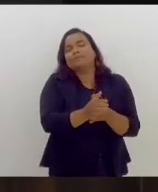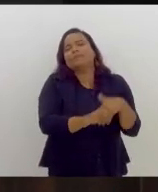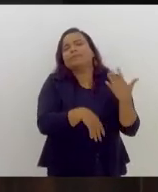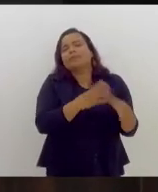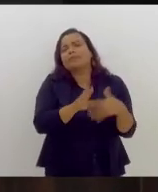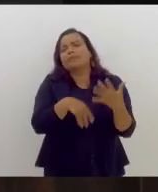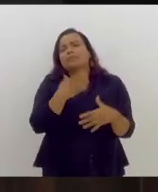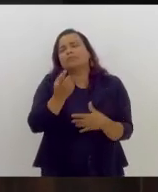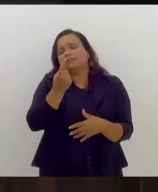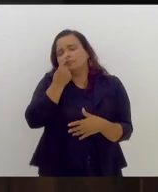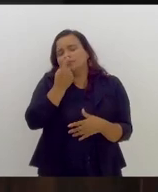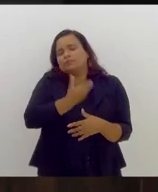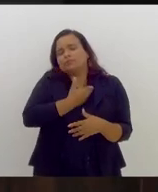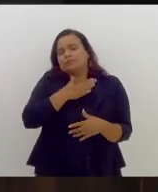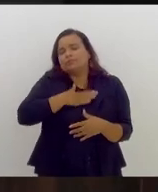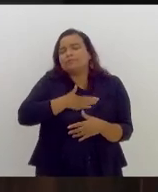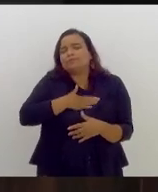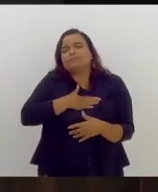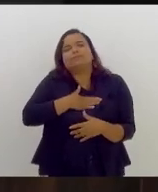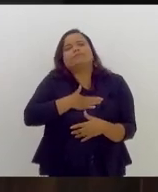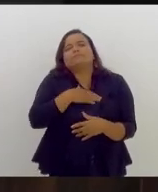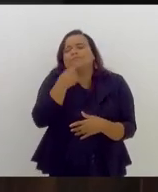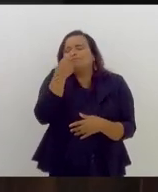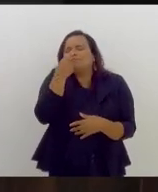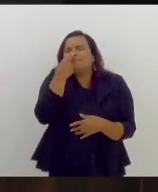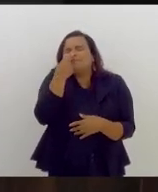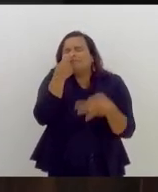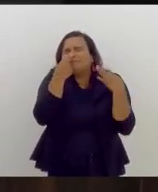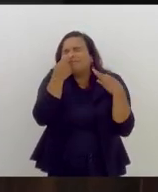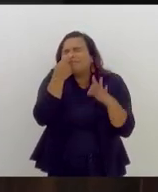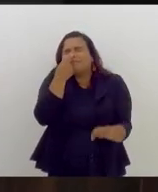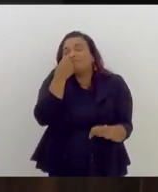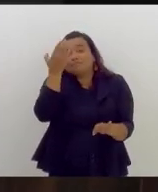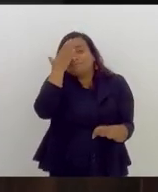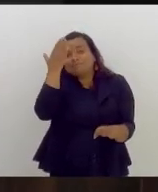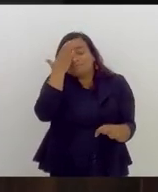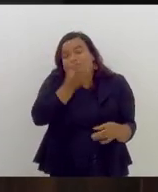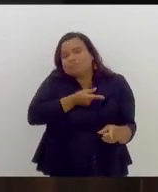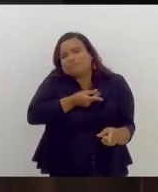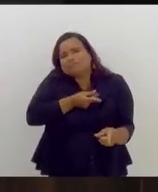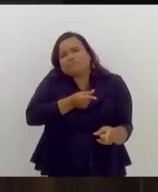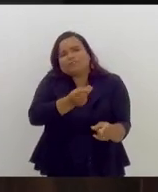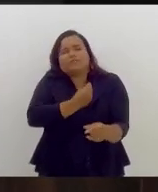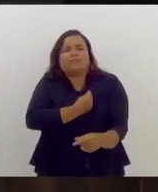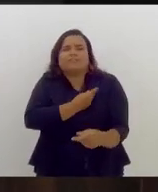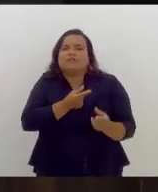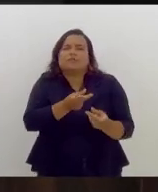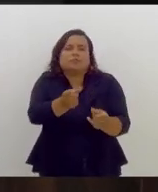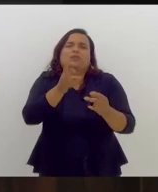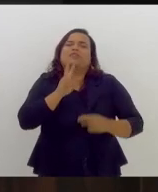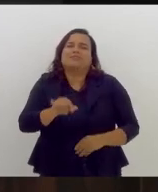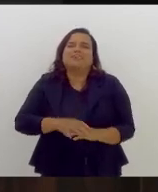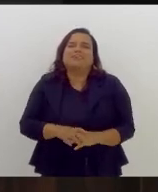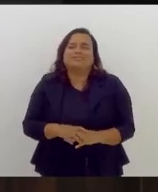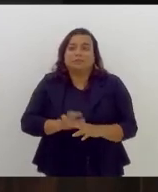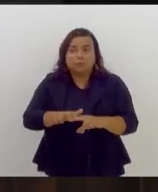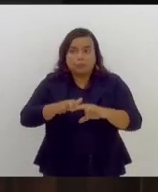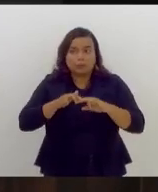e se tornou meu amigo, e é uma amizade que tenho certeza que será para a vida toda.